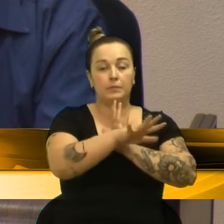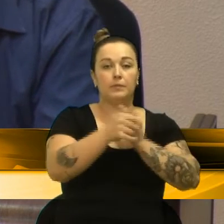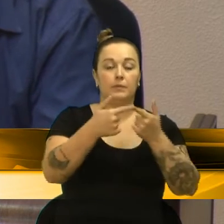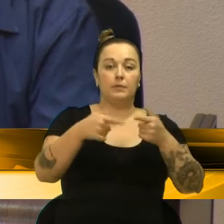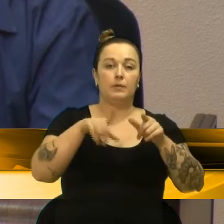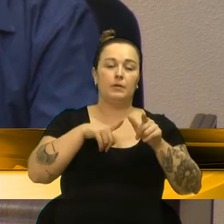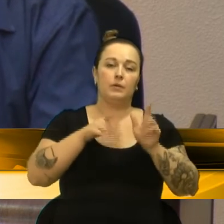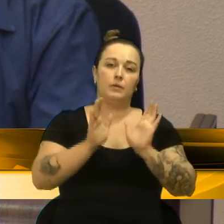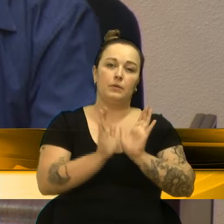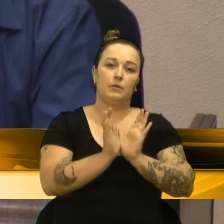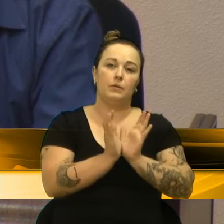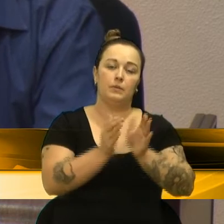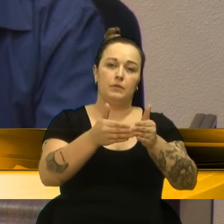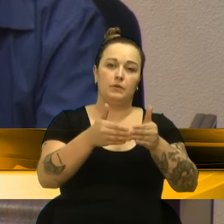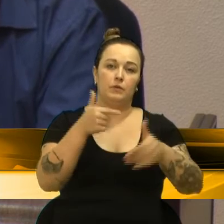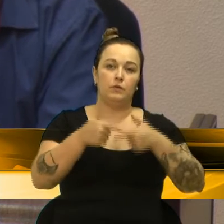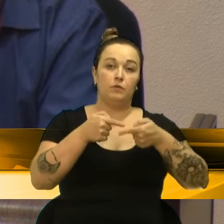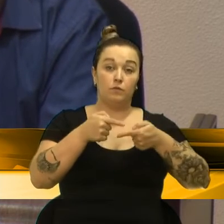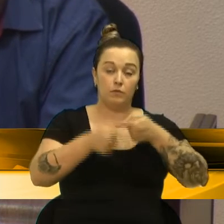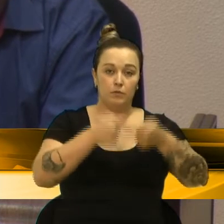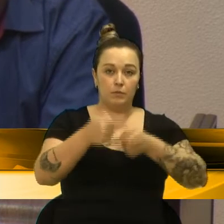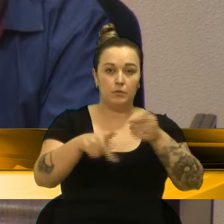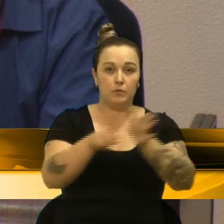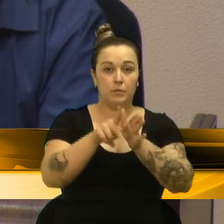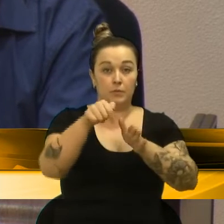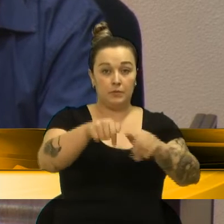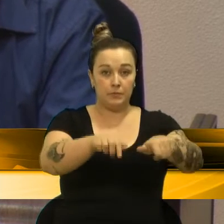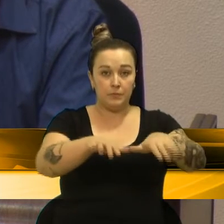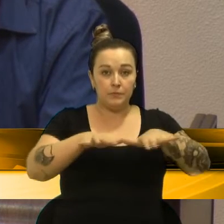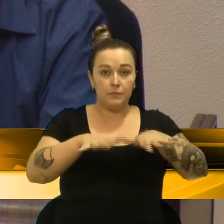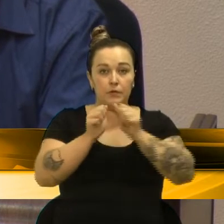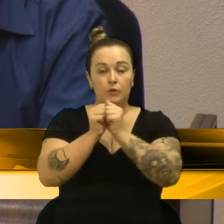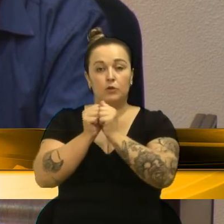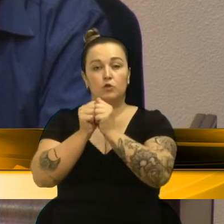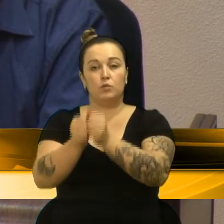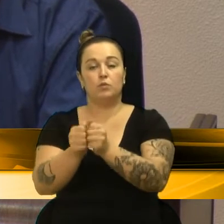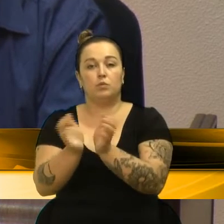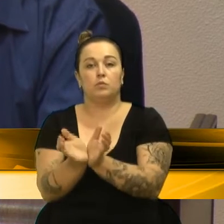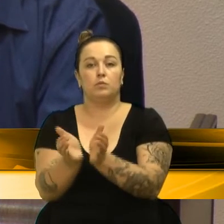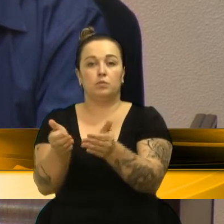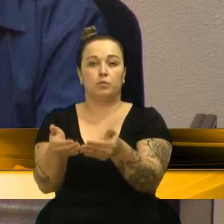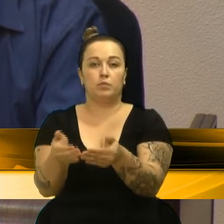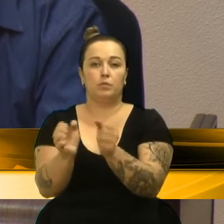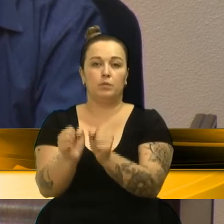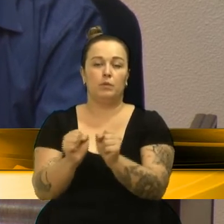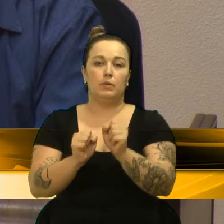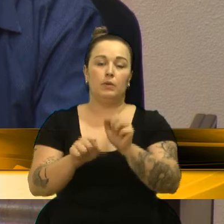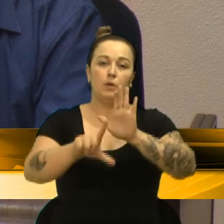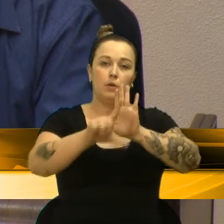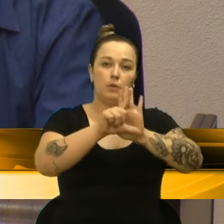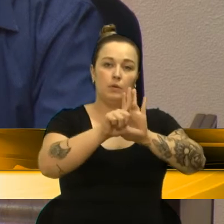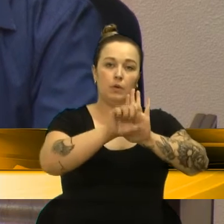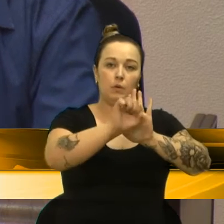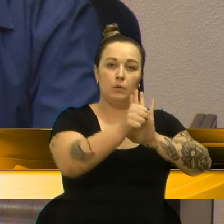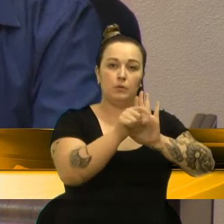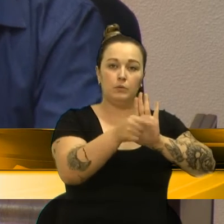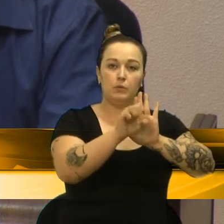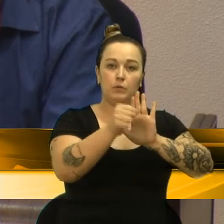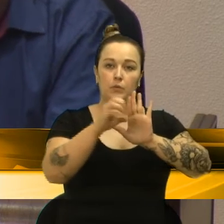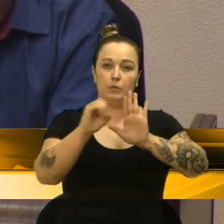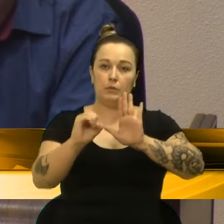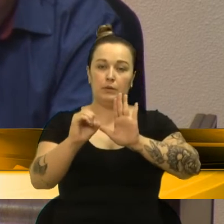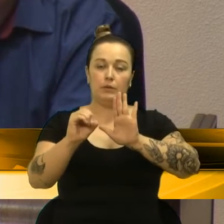suas atribuições mediante funcionamento no plenário, que, além das comissões intersetoriais estabelecidas na Lei nº 8.080, de 90, instalará